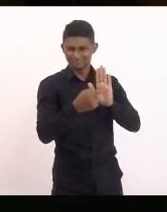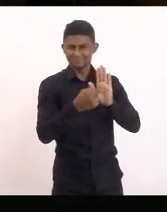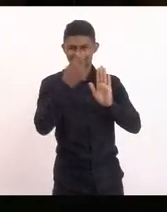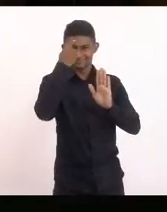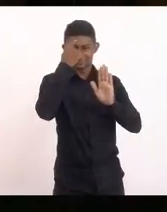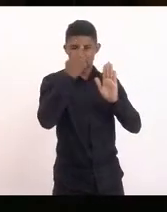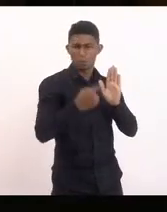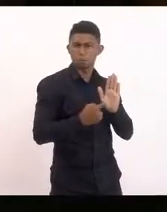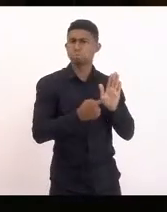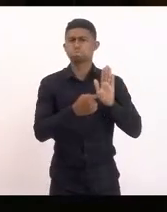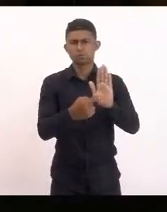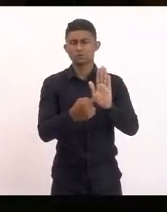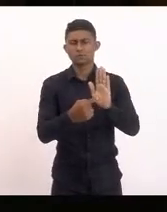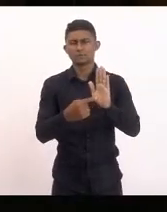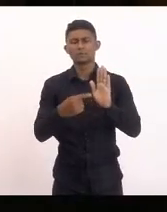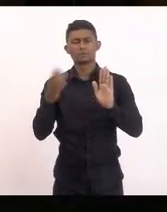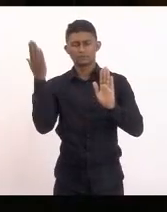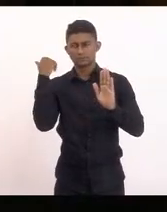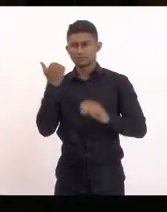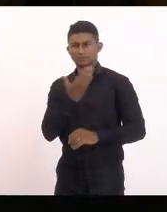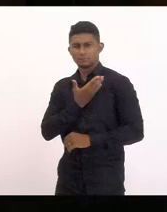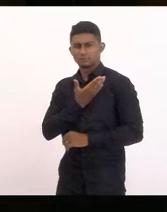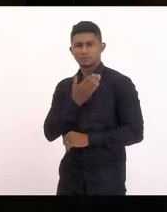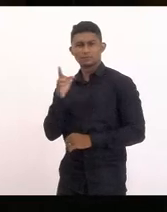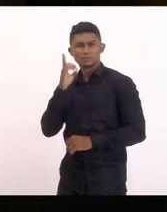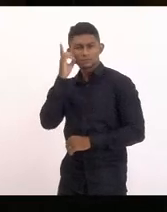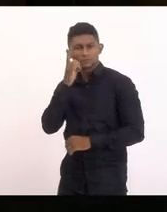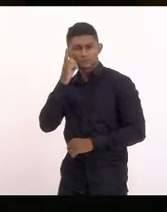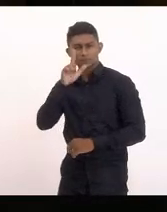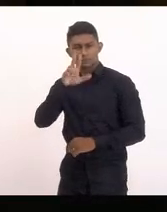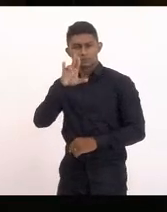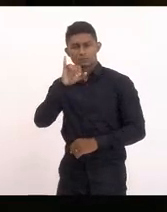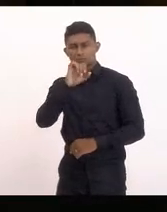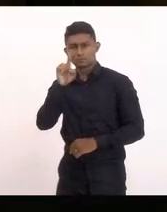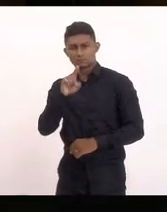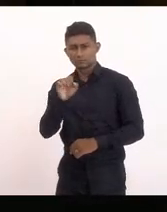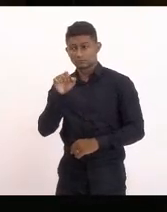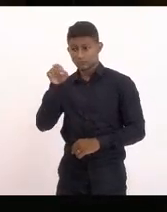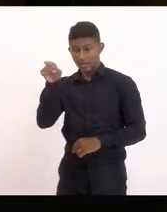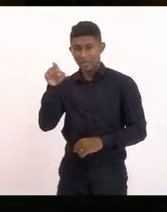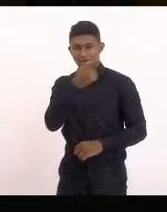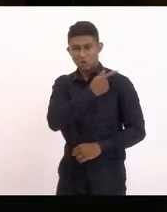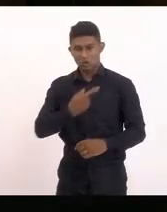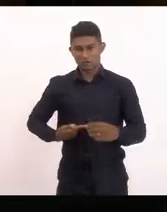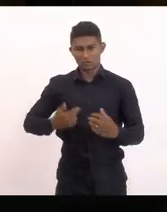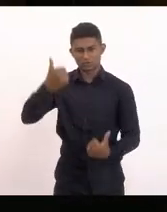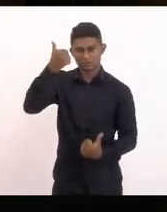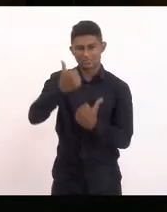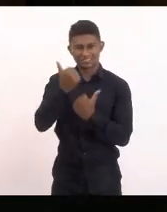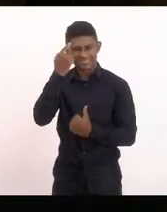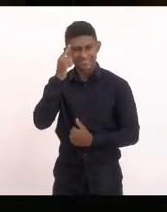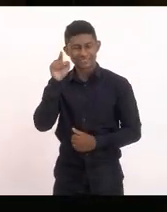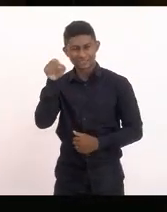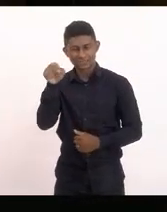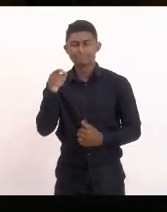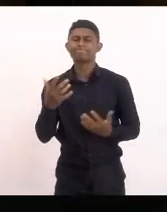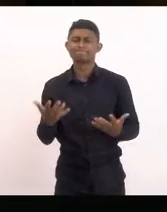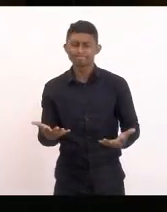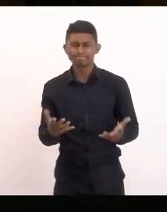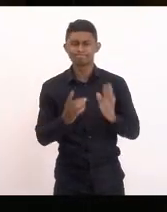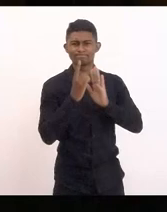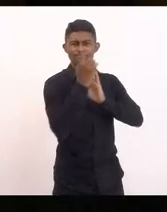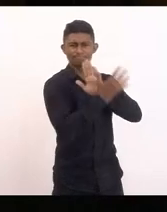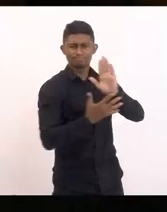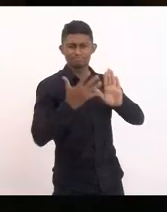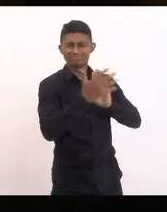publicado, nós tínhamos nosso colega, deputado Luiz Paulo, que me antecedeu, como vice-governador à época. E este decreto